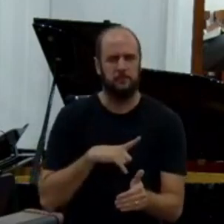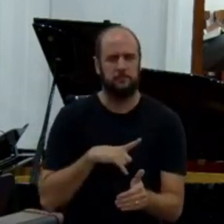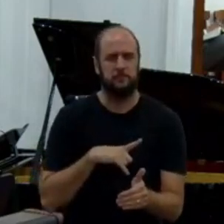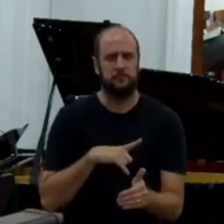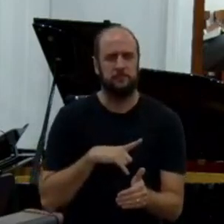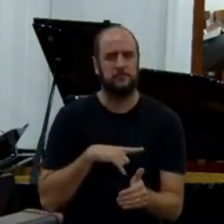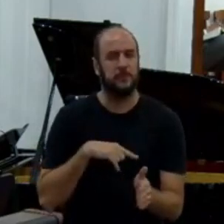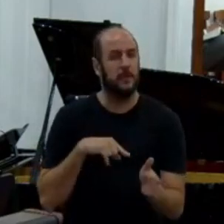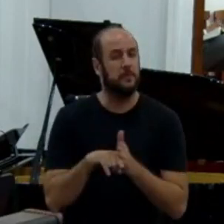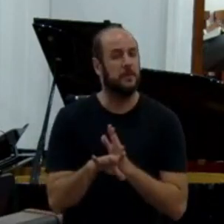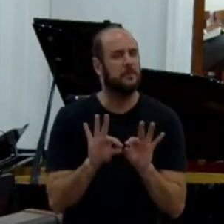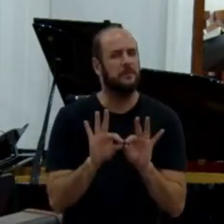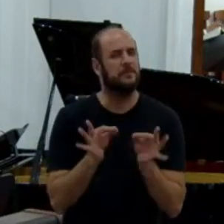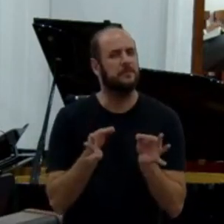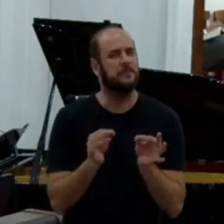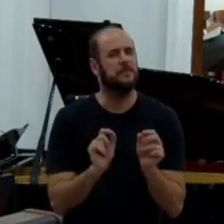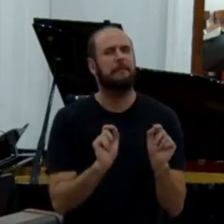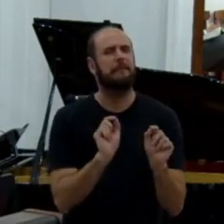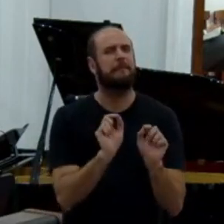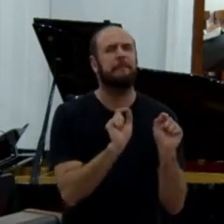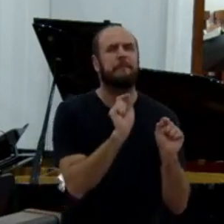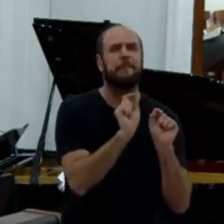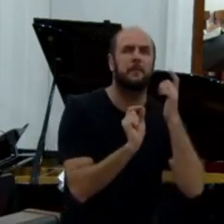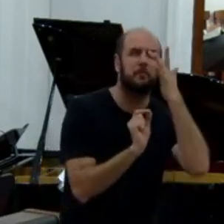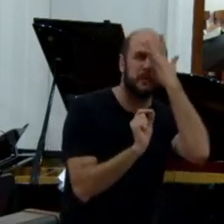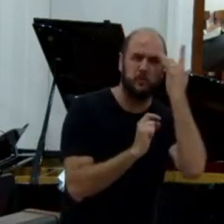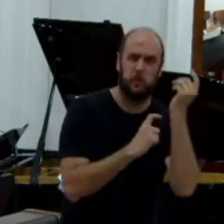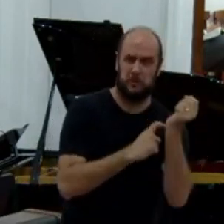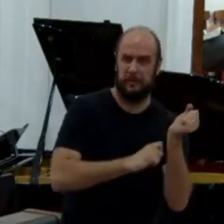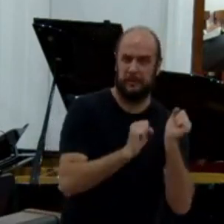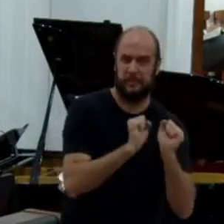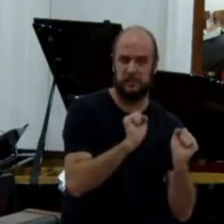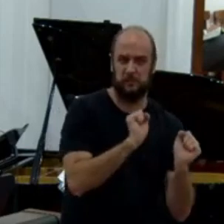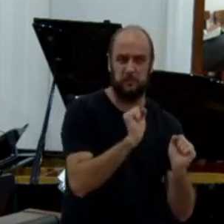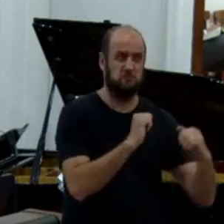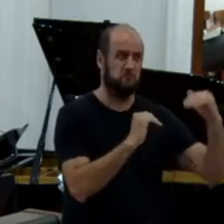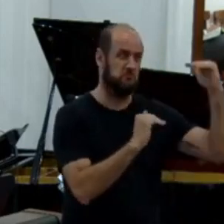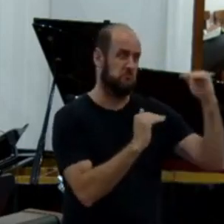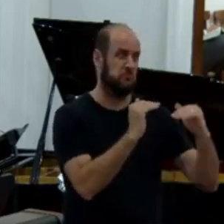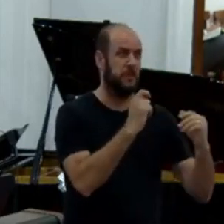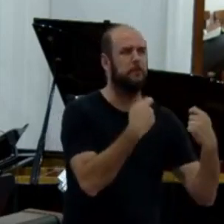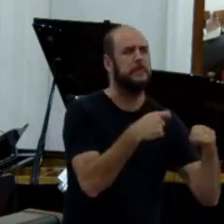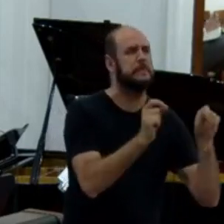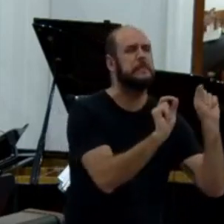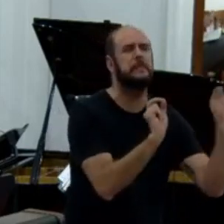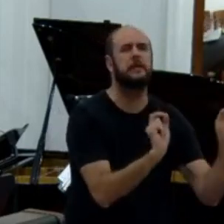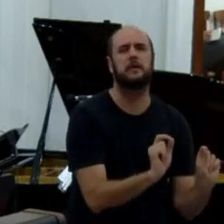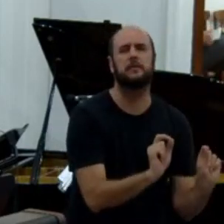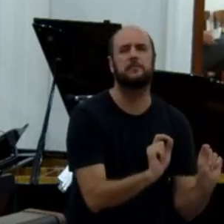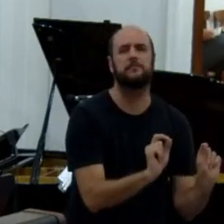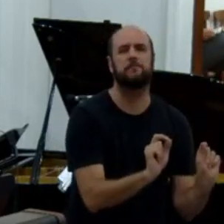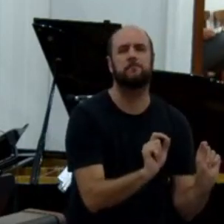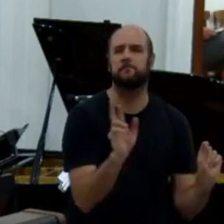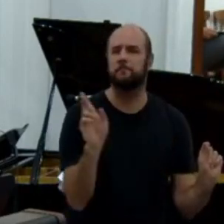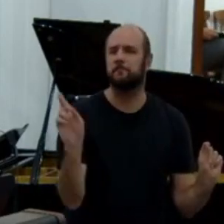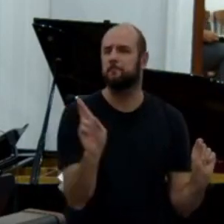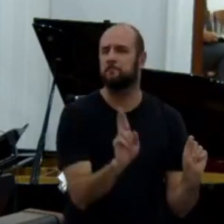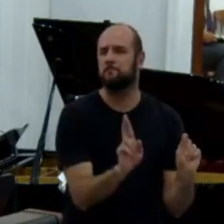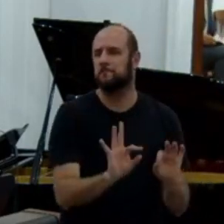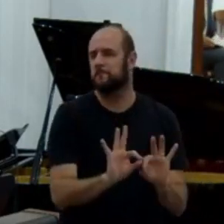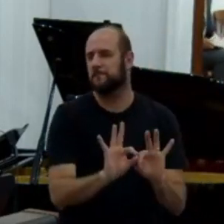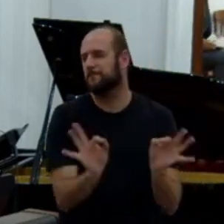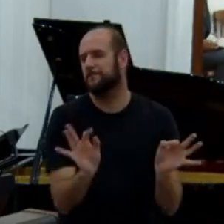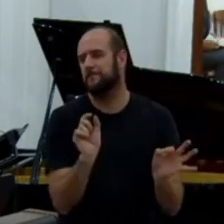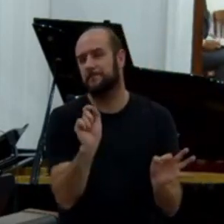E a pergunta simples é: o que pessoas iradas, em níveis diferentes, precisam? E a resposta